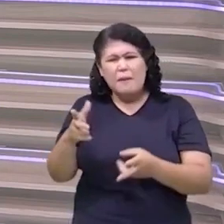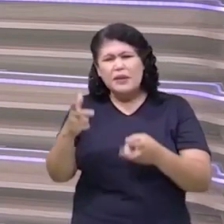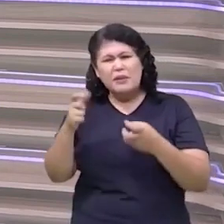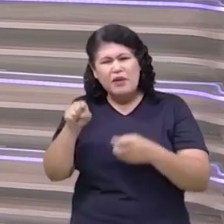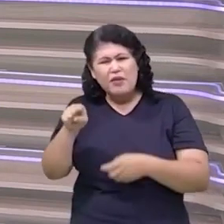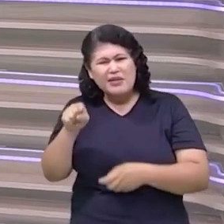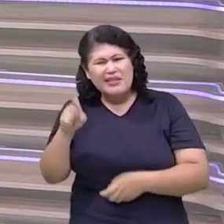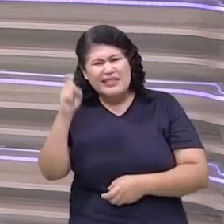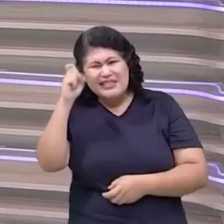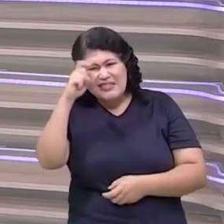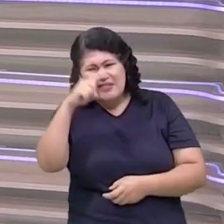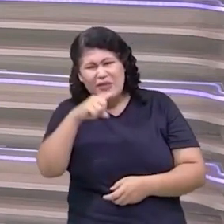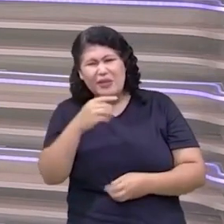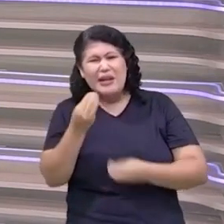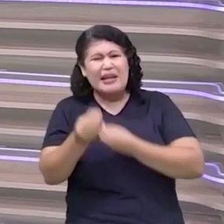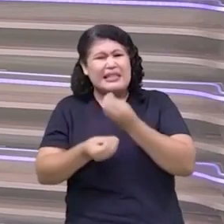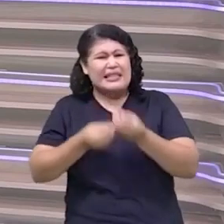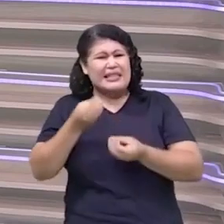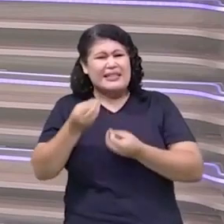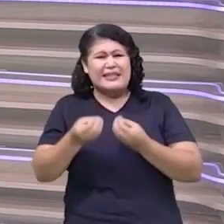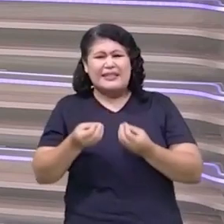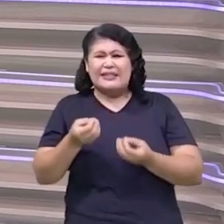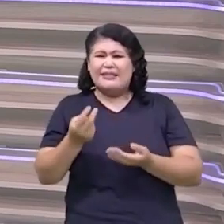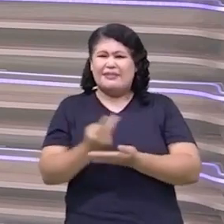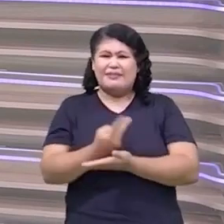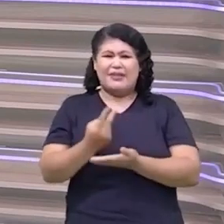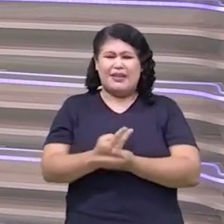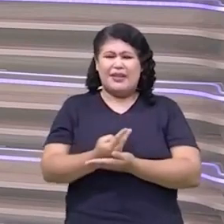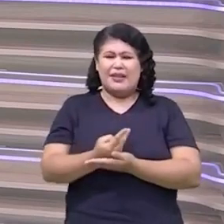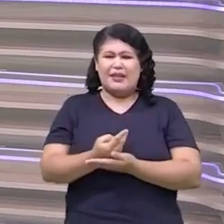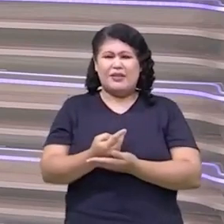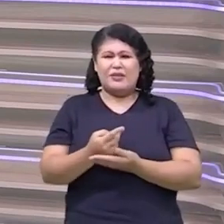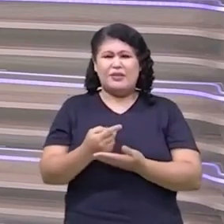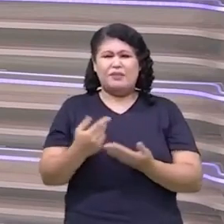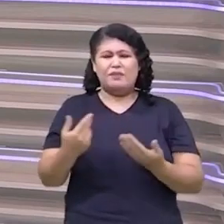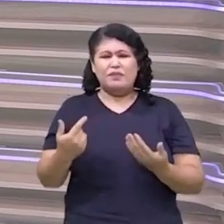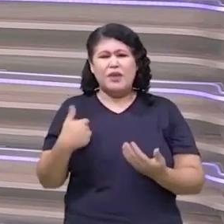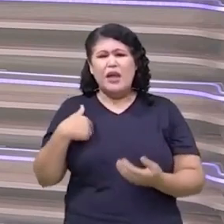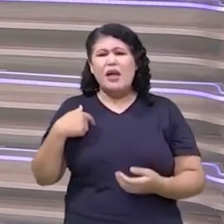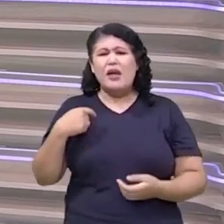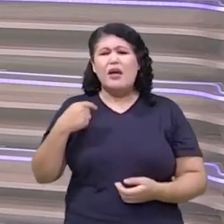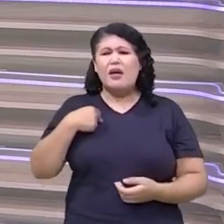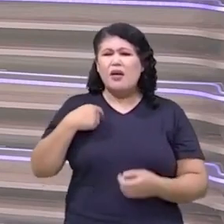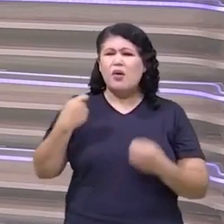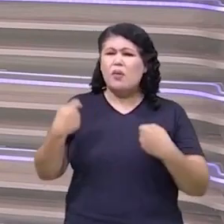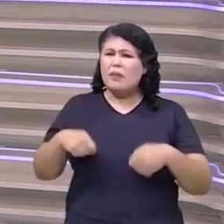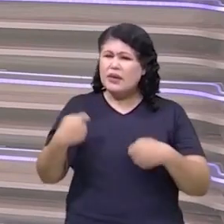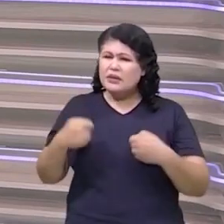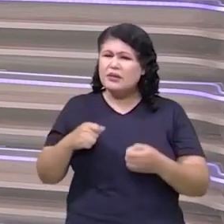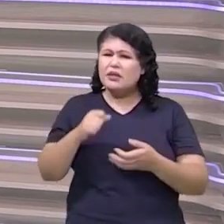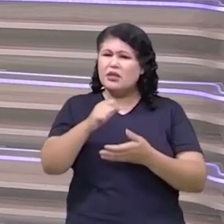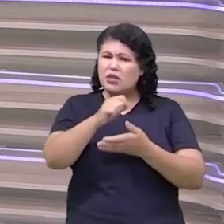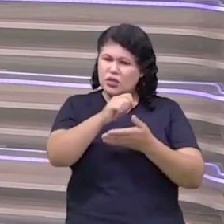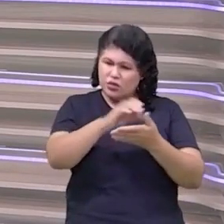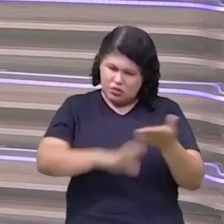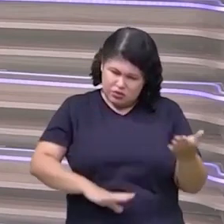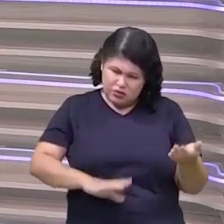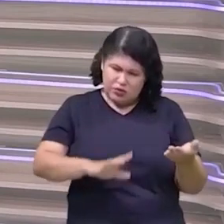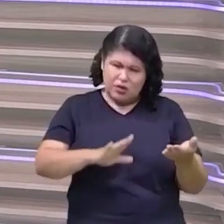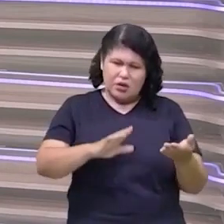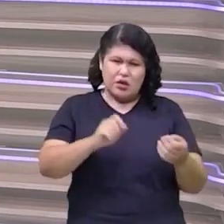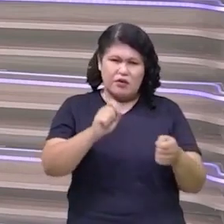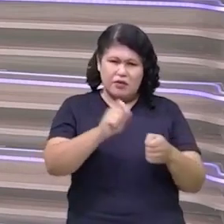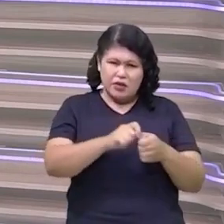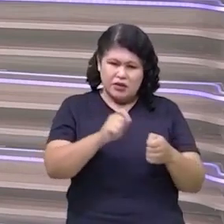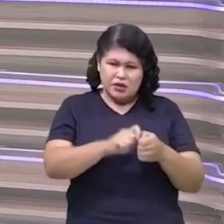que está lá no grupo, que está dando o nosso apoio a vocês. E eu vou aplicar essa atividade também